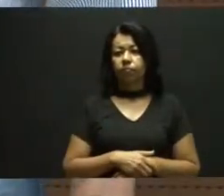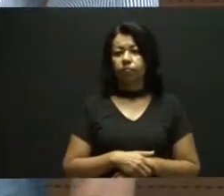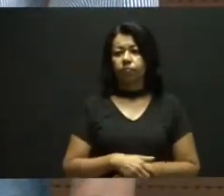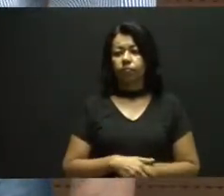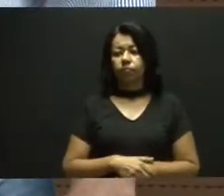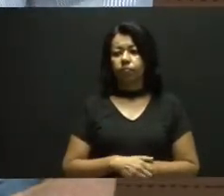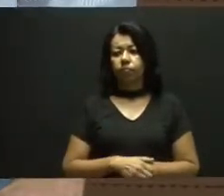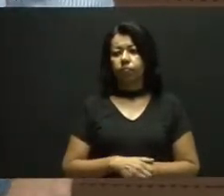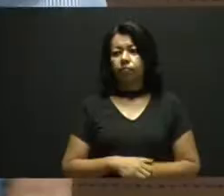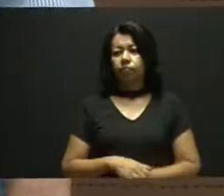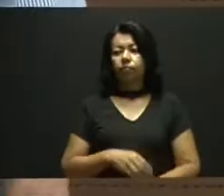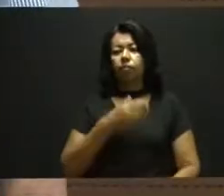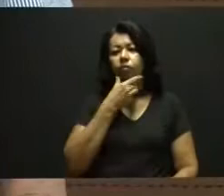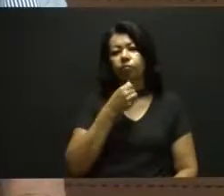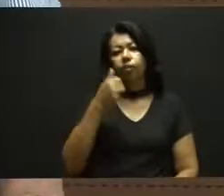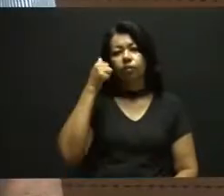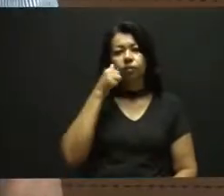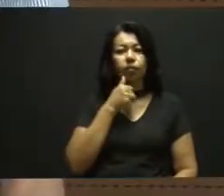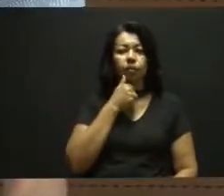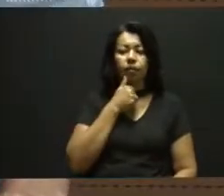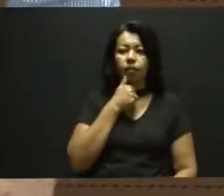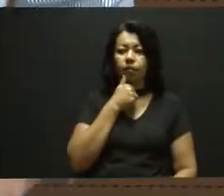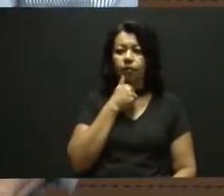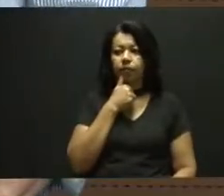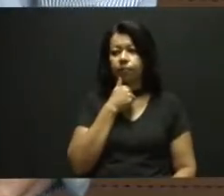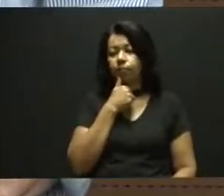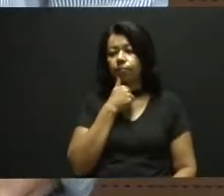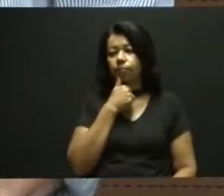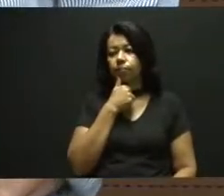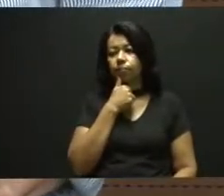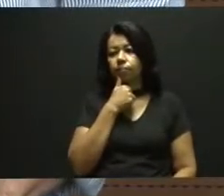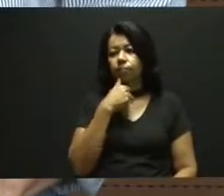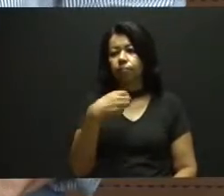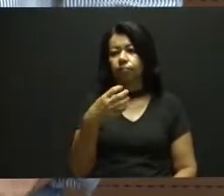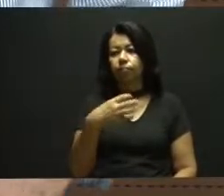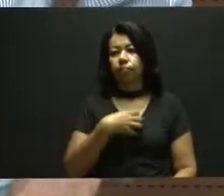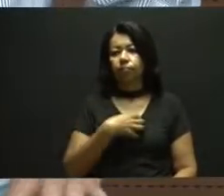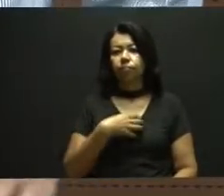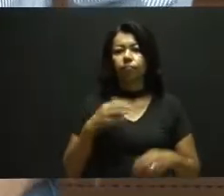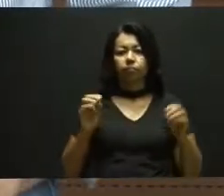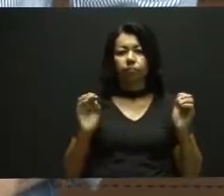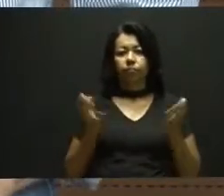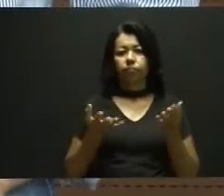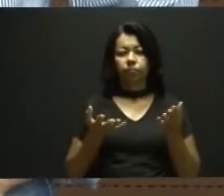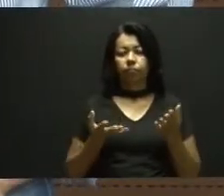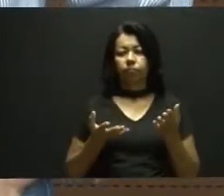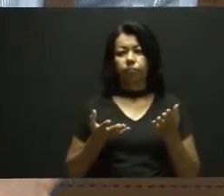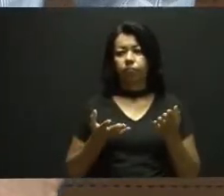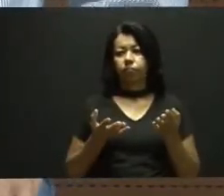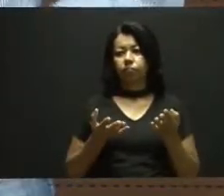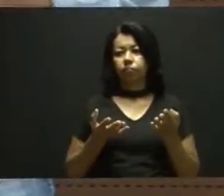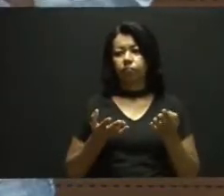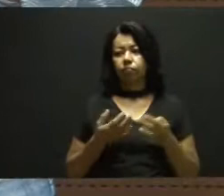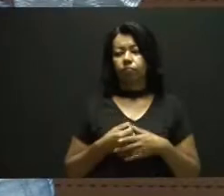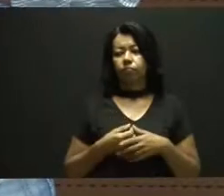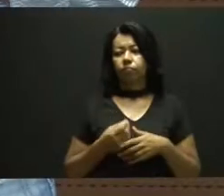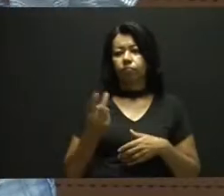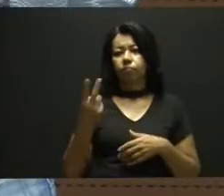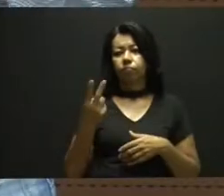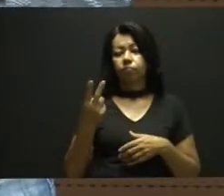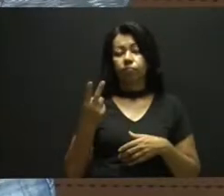senhoras e senhores eu sinto hoje a do duplamente